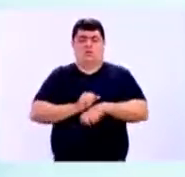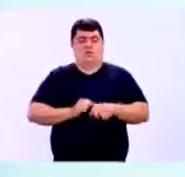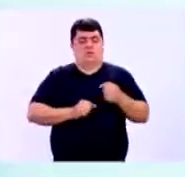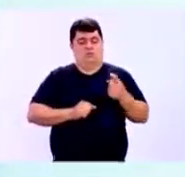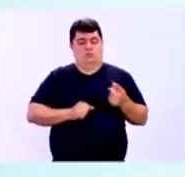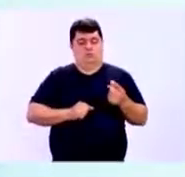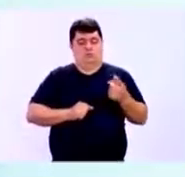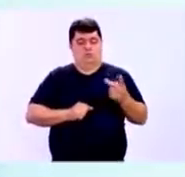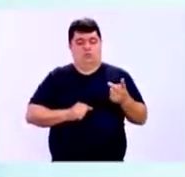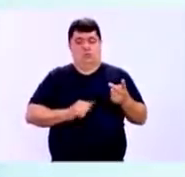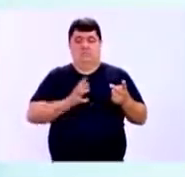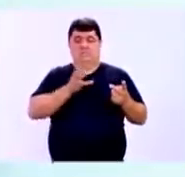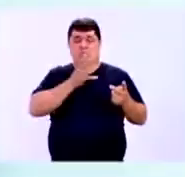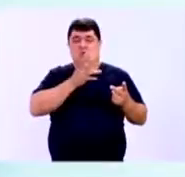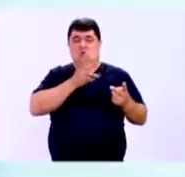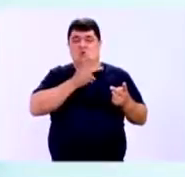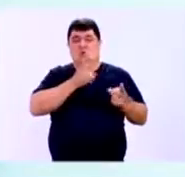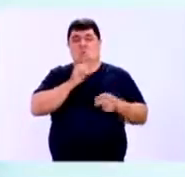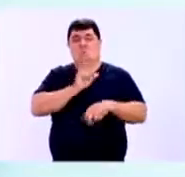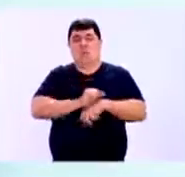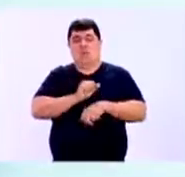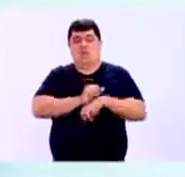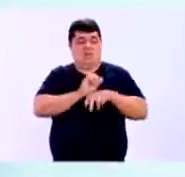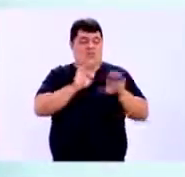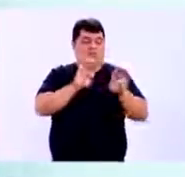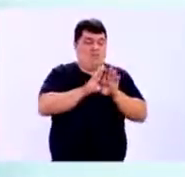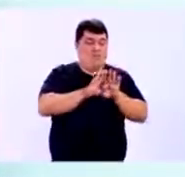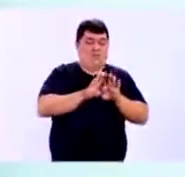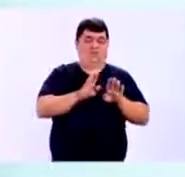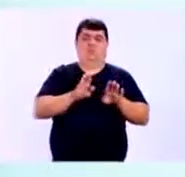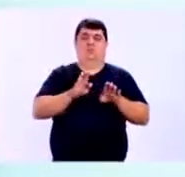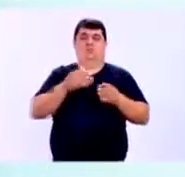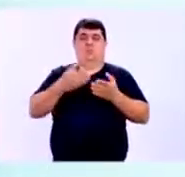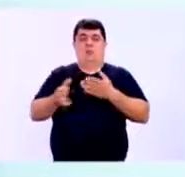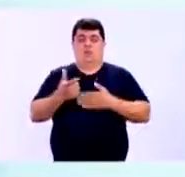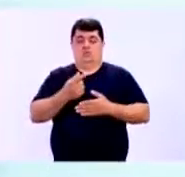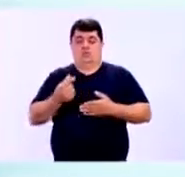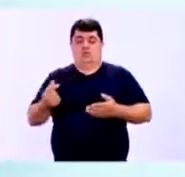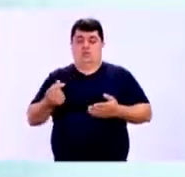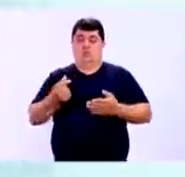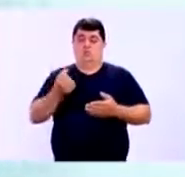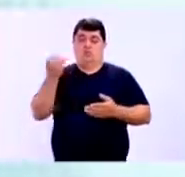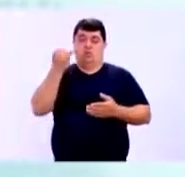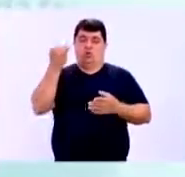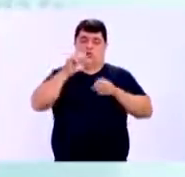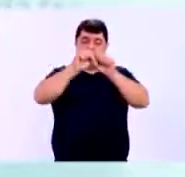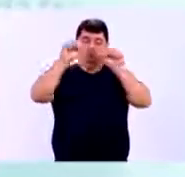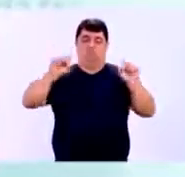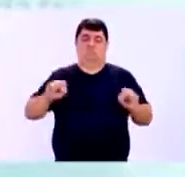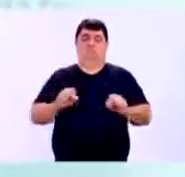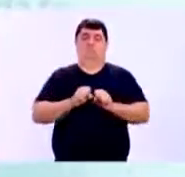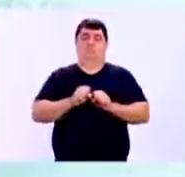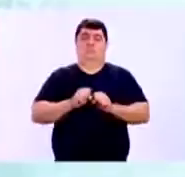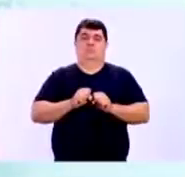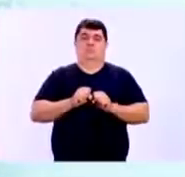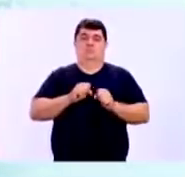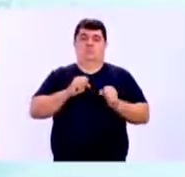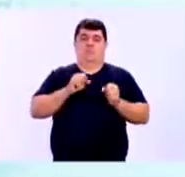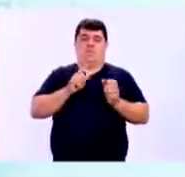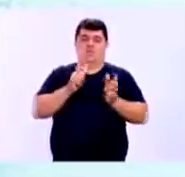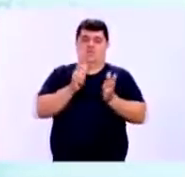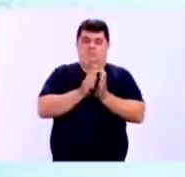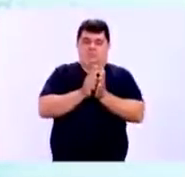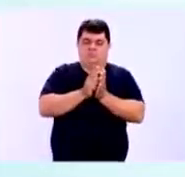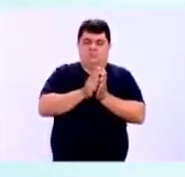possível. Temos que ter um processo automatizado, um processo informatizado. Essas fichas de controles, hoje em dia, são todas